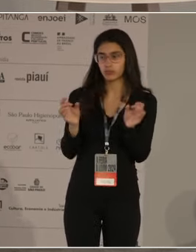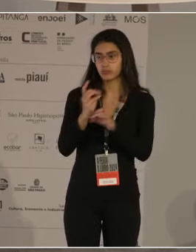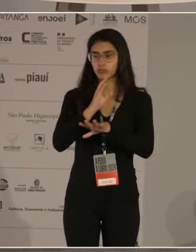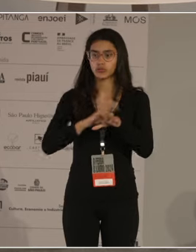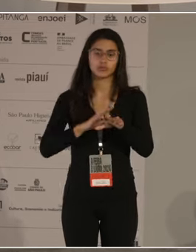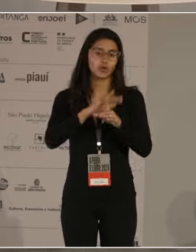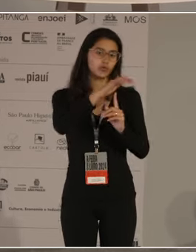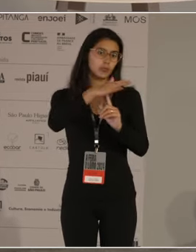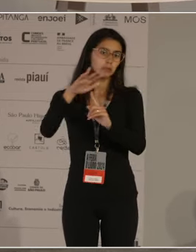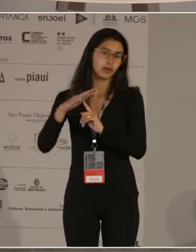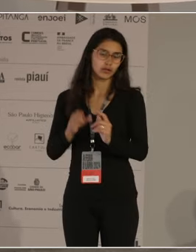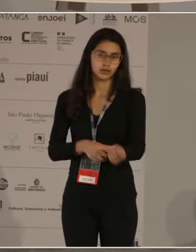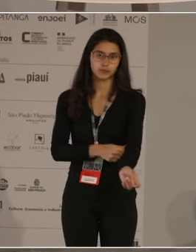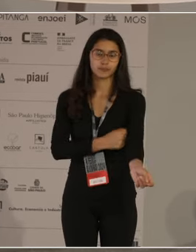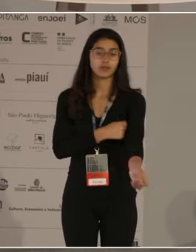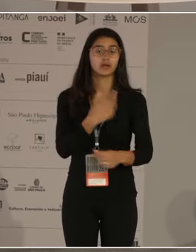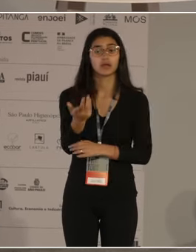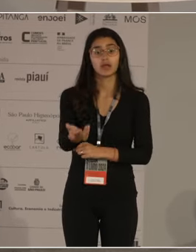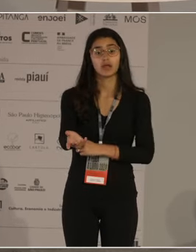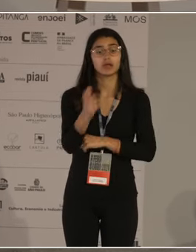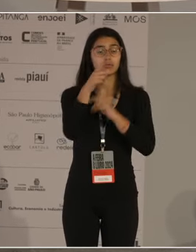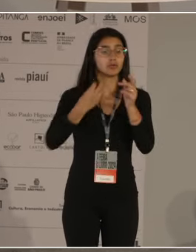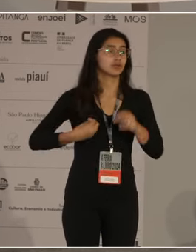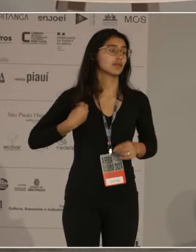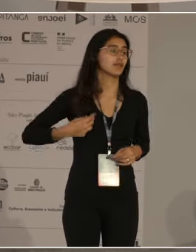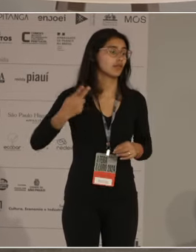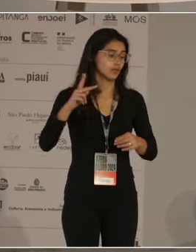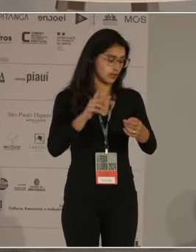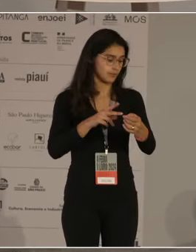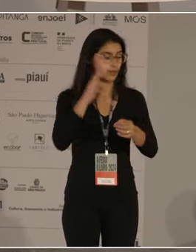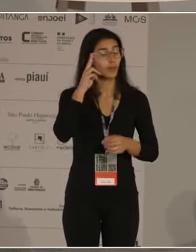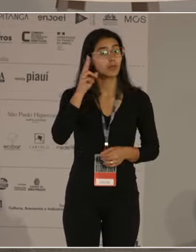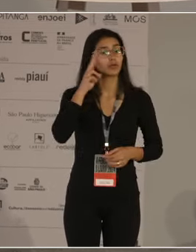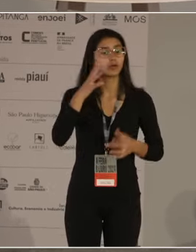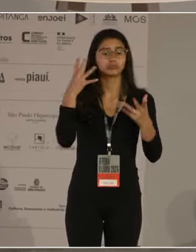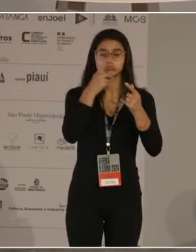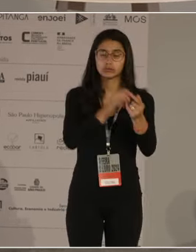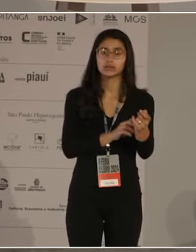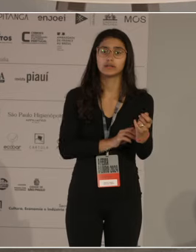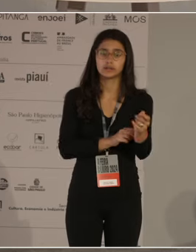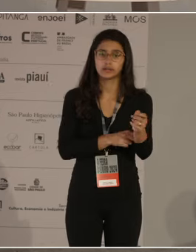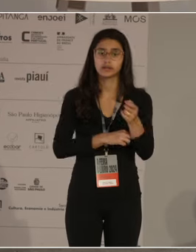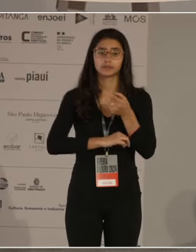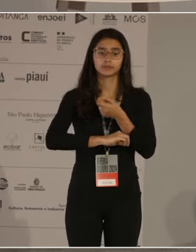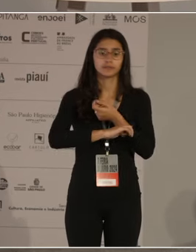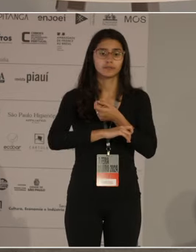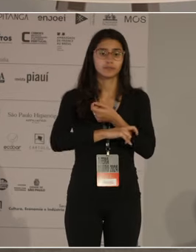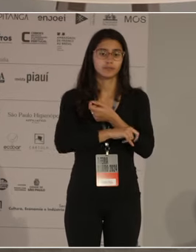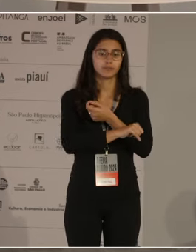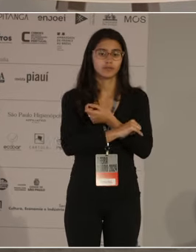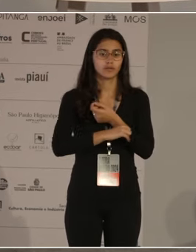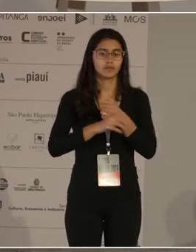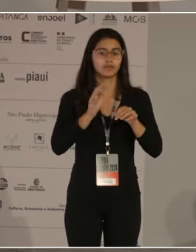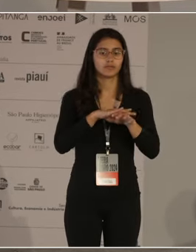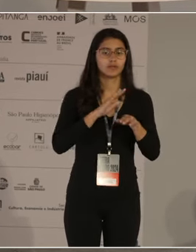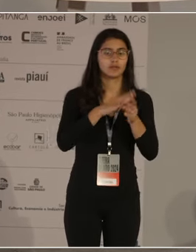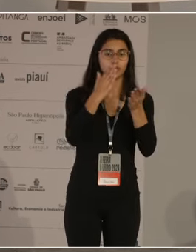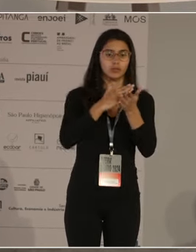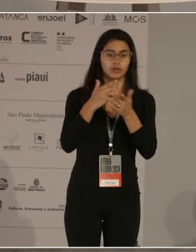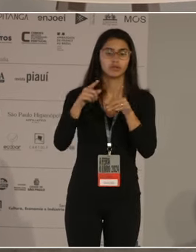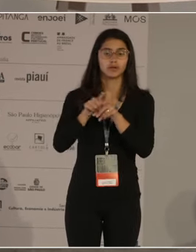o parque. Né, e as pessoas que moravam lá. É uma história muito bonita, acho que daria um livro. Assim, eu fiquei muito